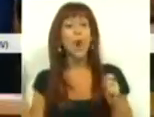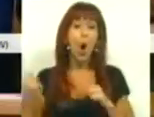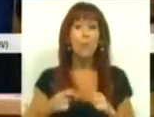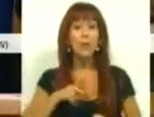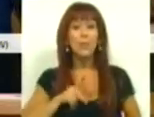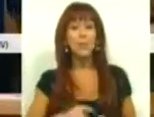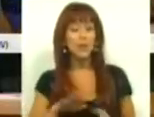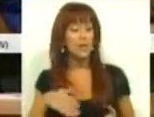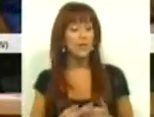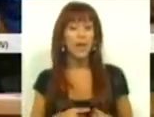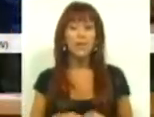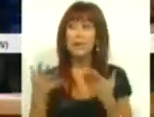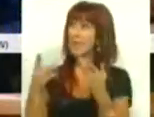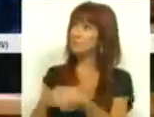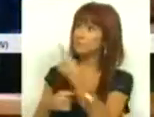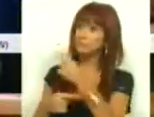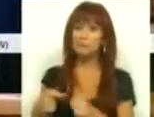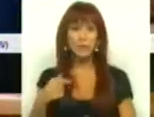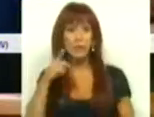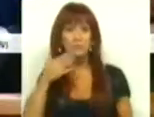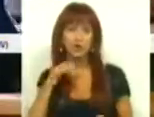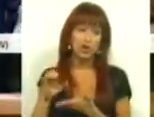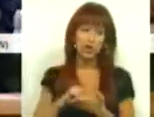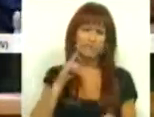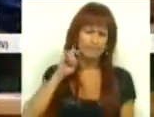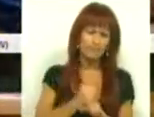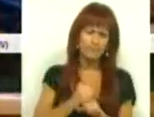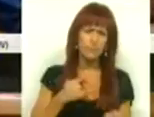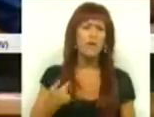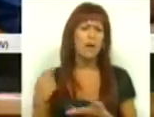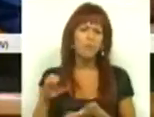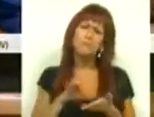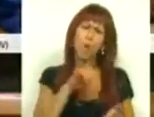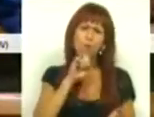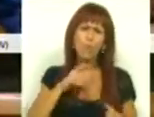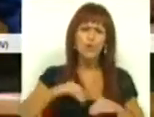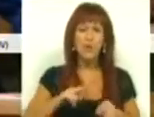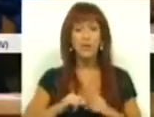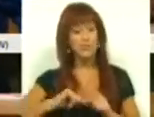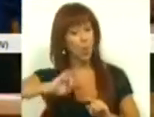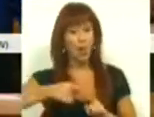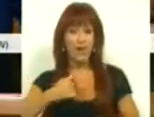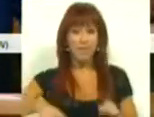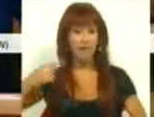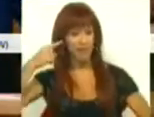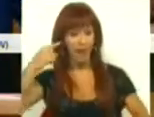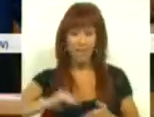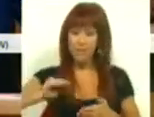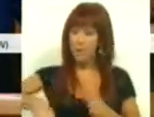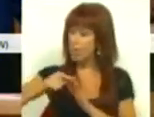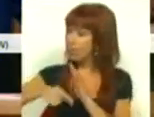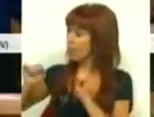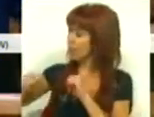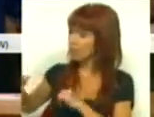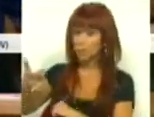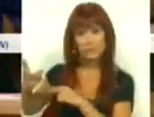obrigou Portugal a colocar-se nas mãos daqueles que são os nossos credores e que aceitaram financiar-nos. Passado o ano e meio da assinatura do memorando